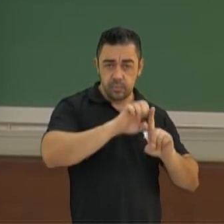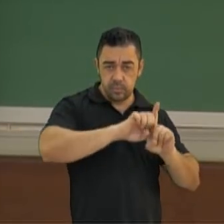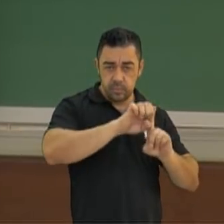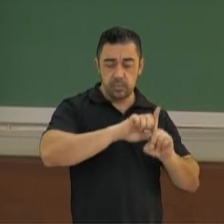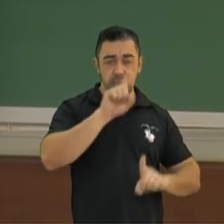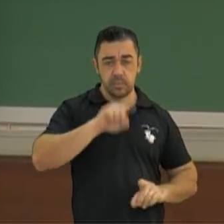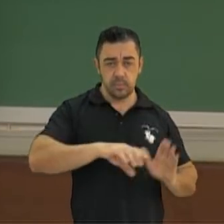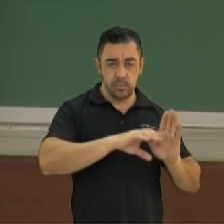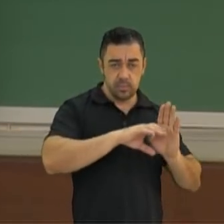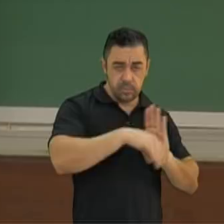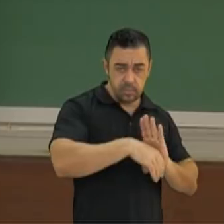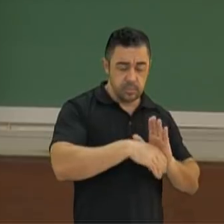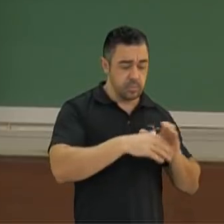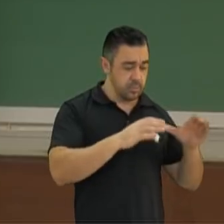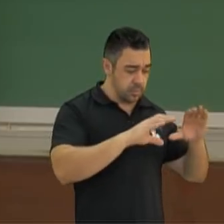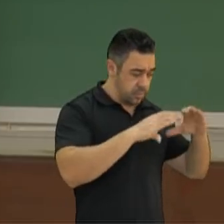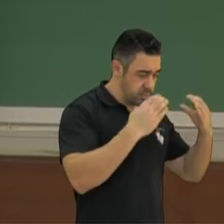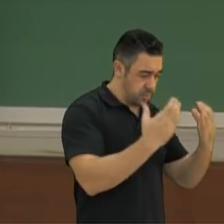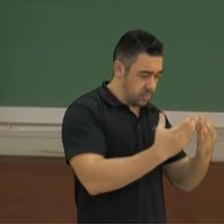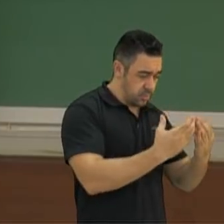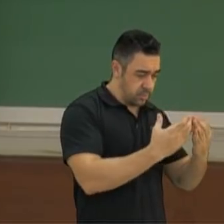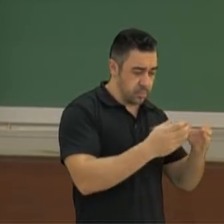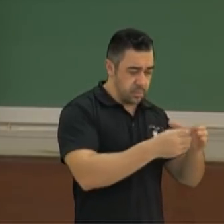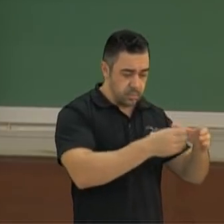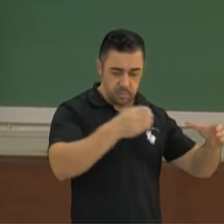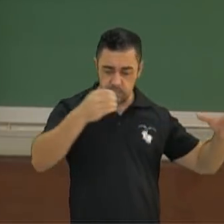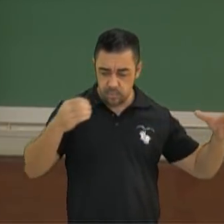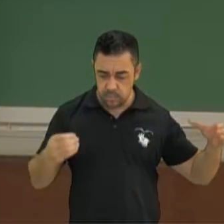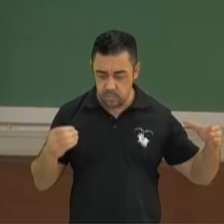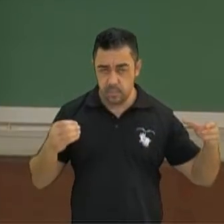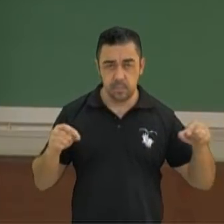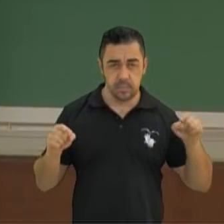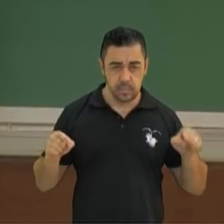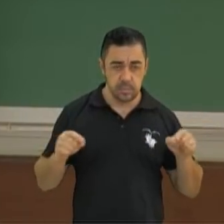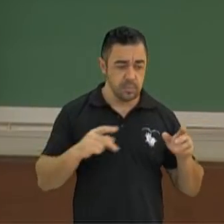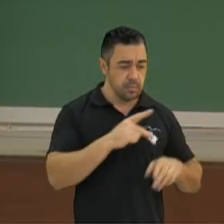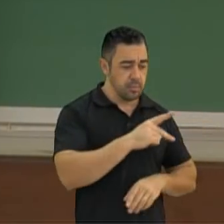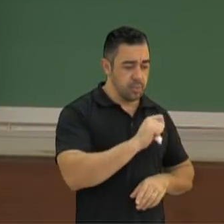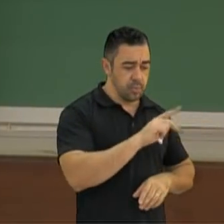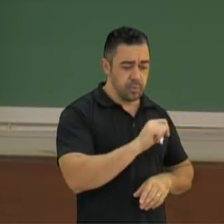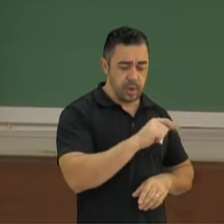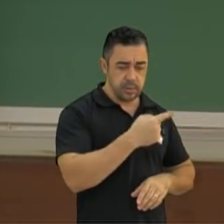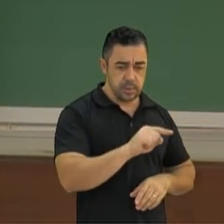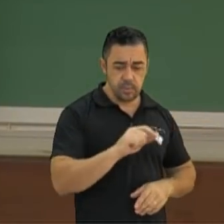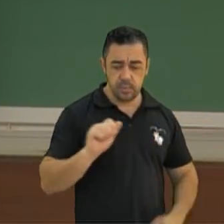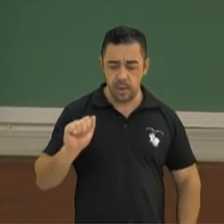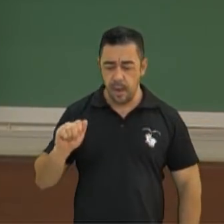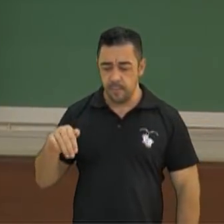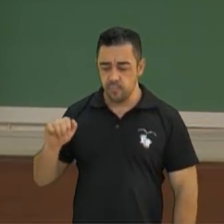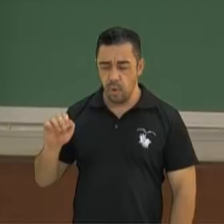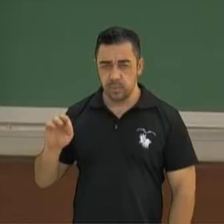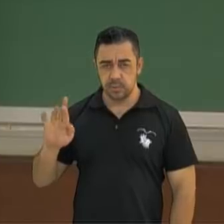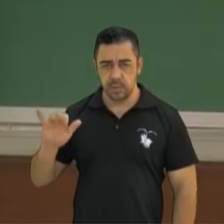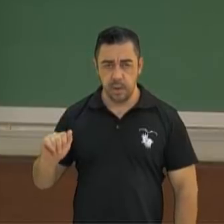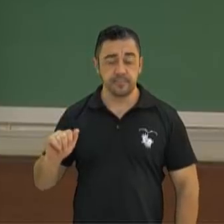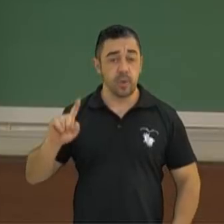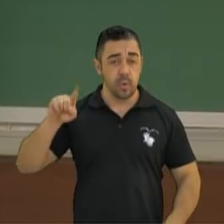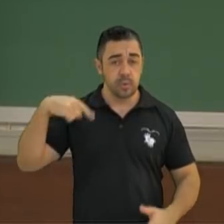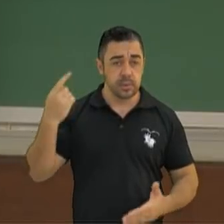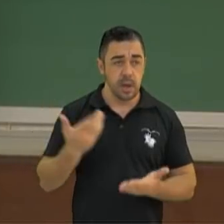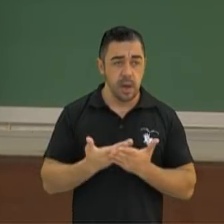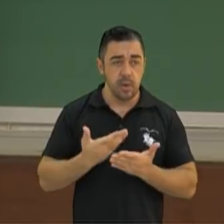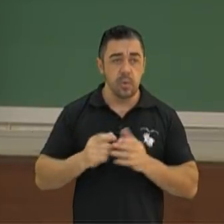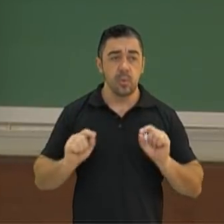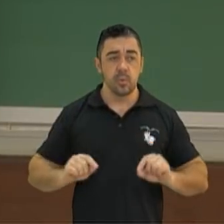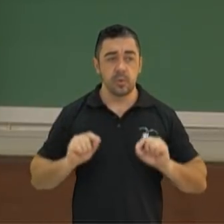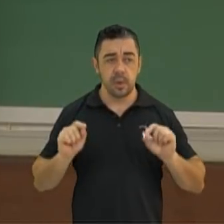que é o conceito de amostra, população e amostra. Na próxima aula nós vamos falar